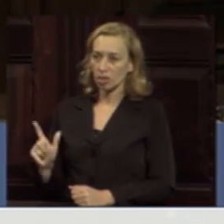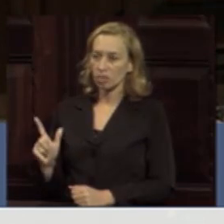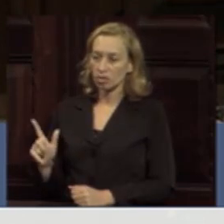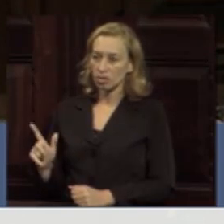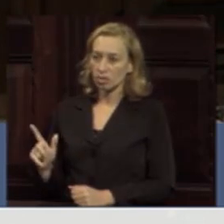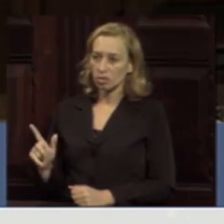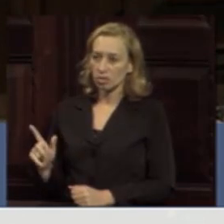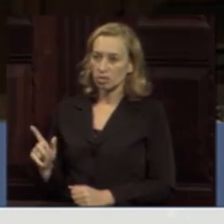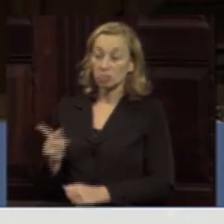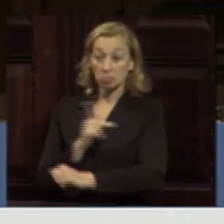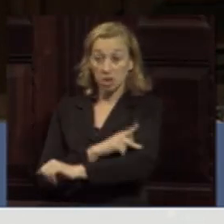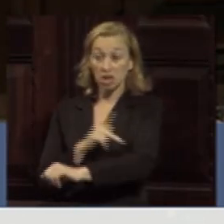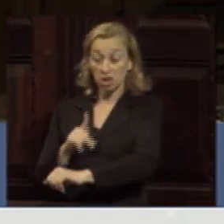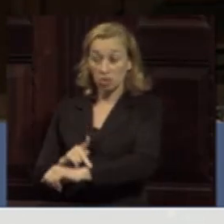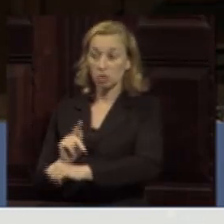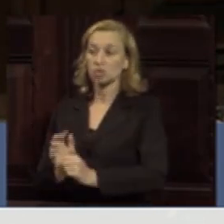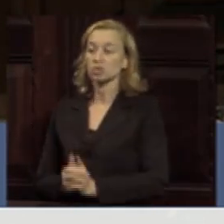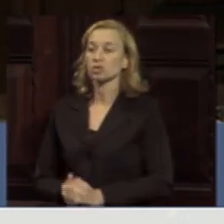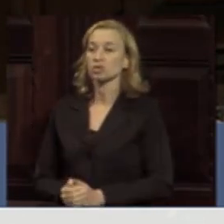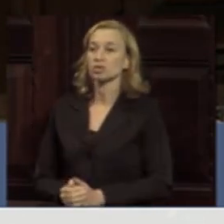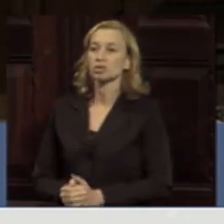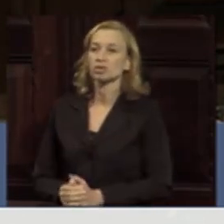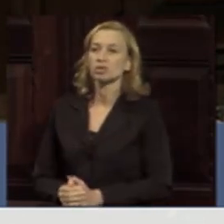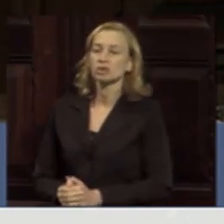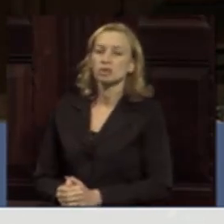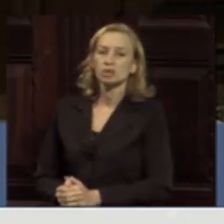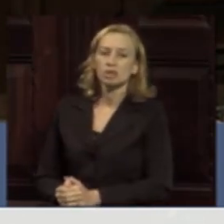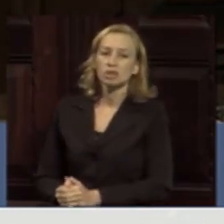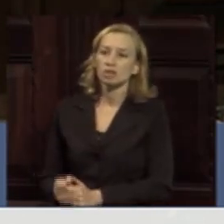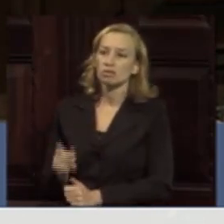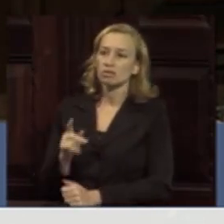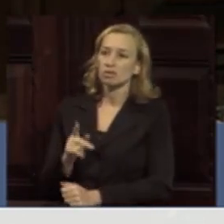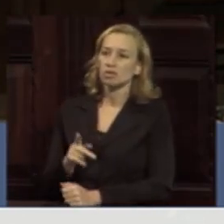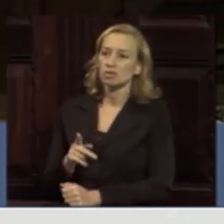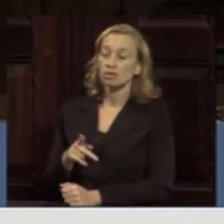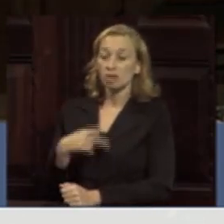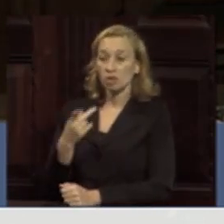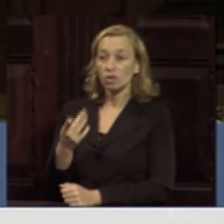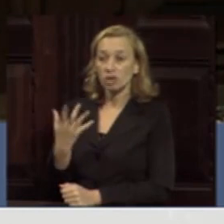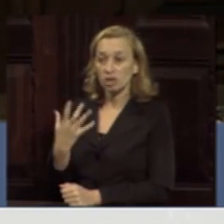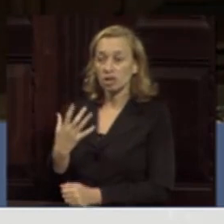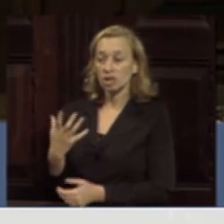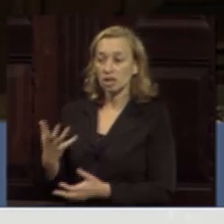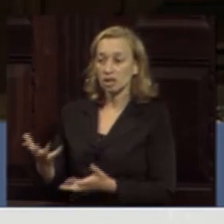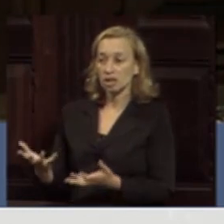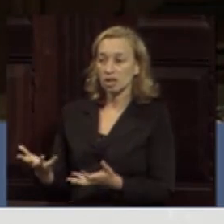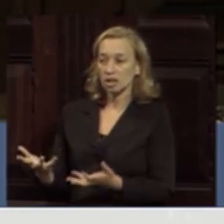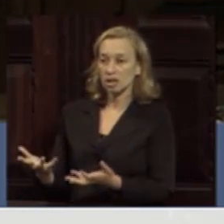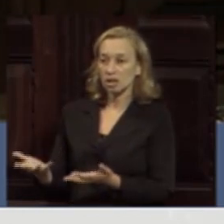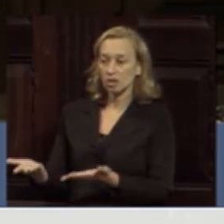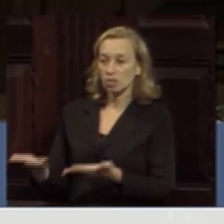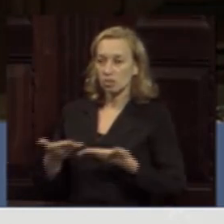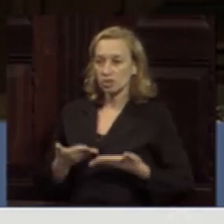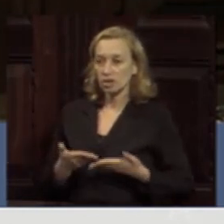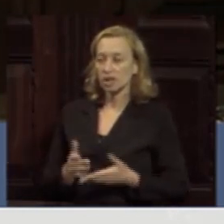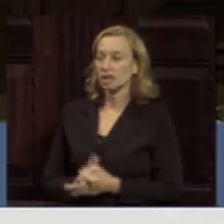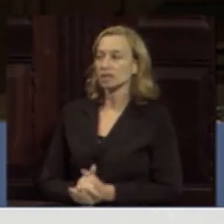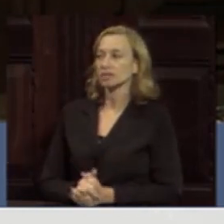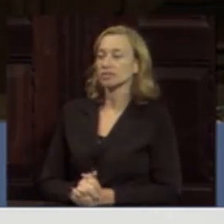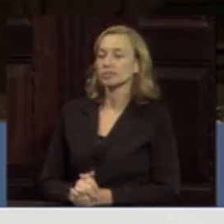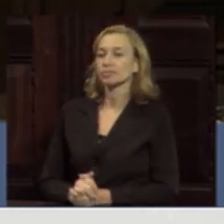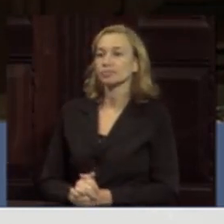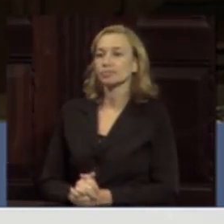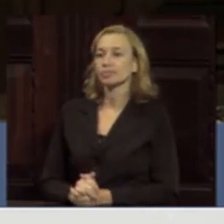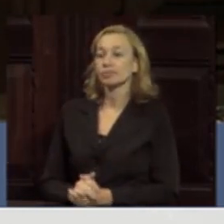diretor regional pedagógico da Serrana 2, se recusou a receber e disse que, na verdade, receberia apenas o diretor para